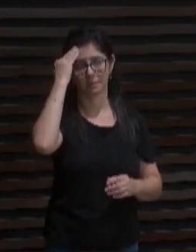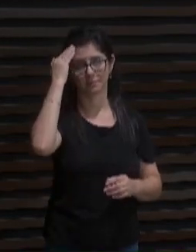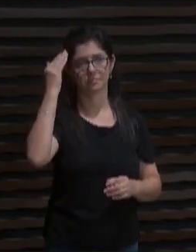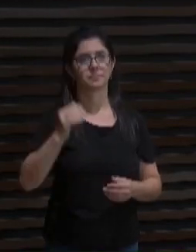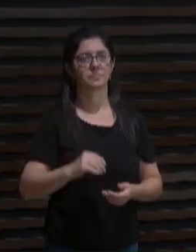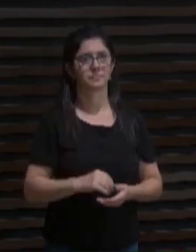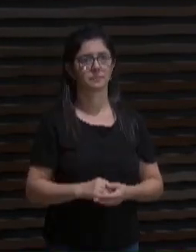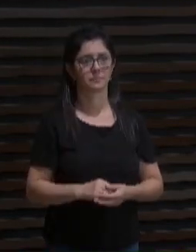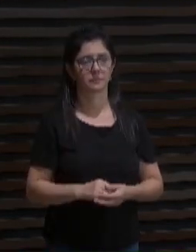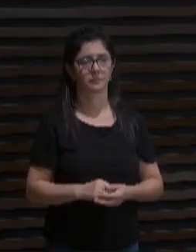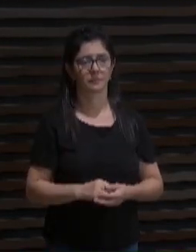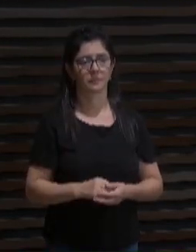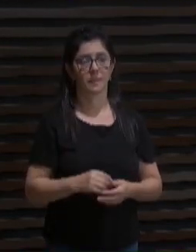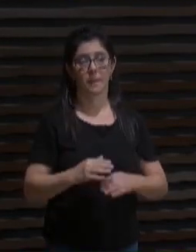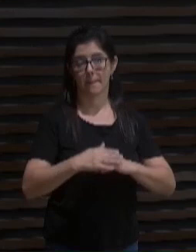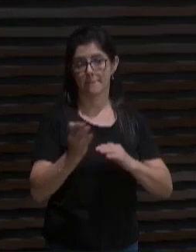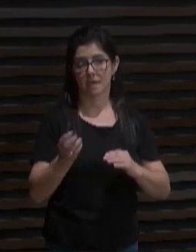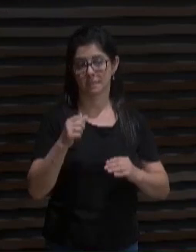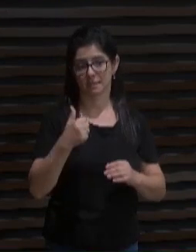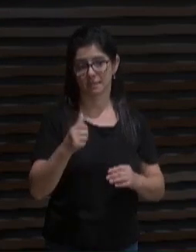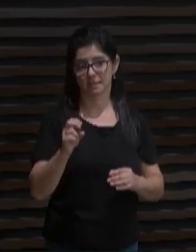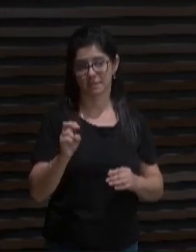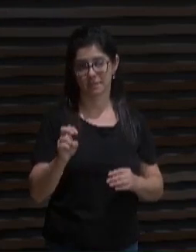das mais de 50 mil orações,